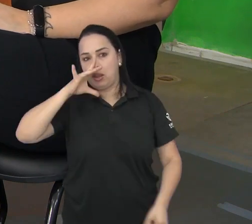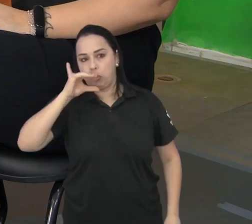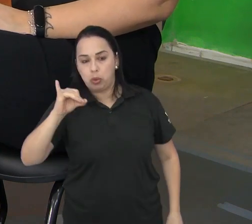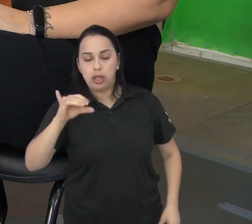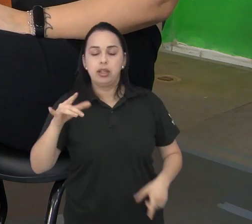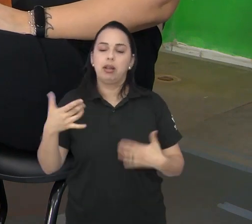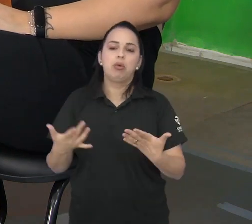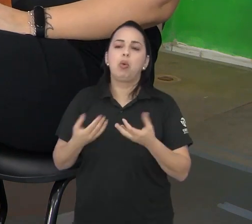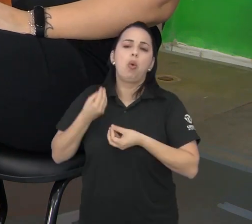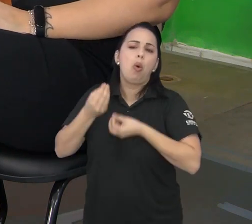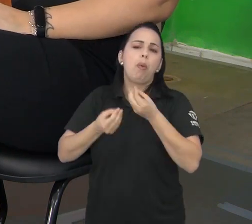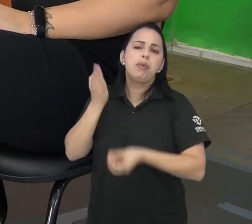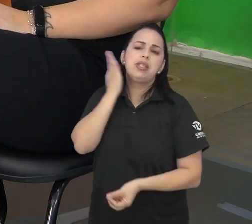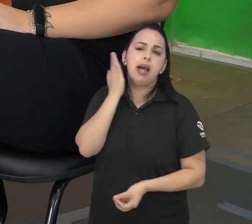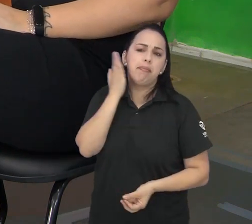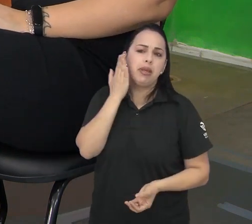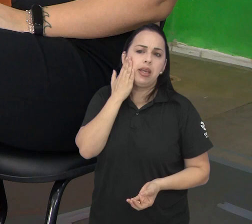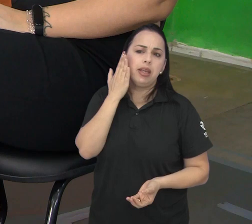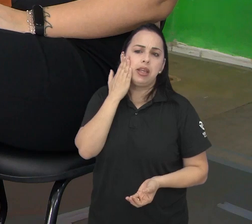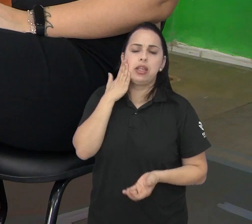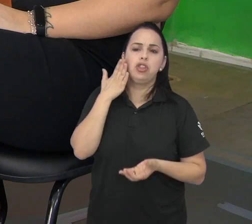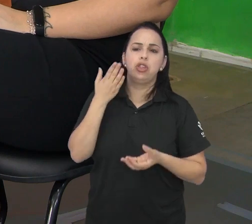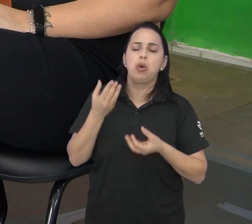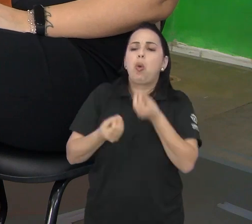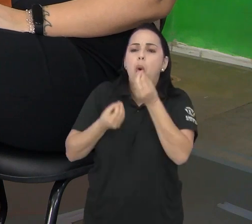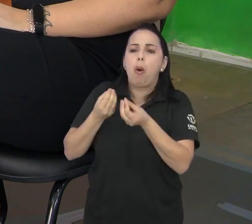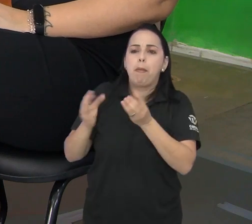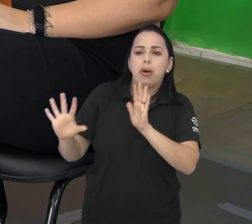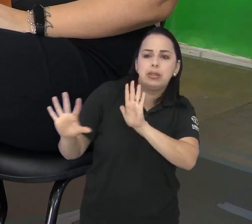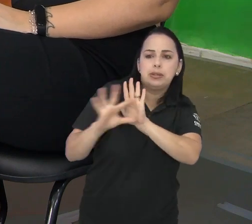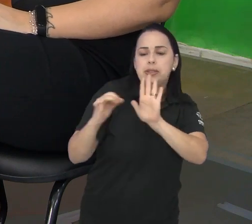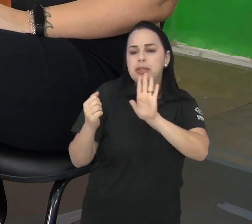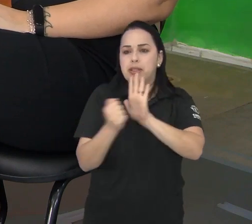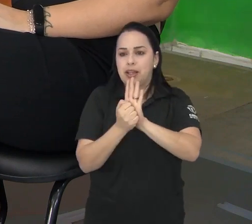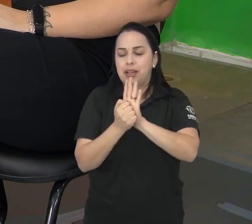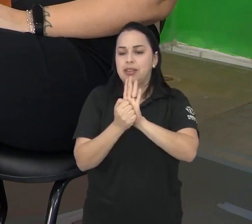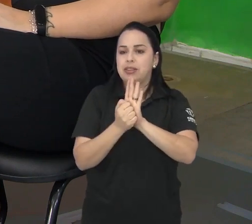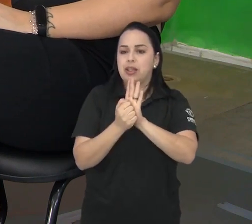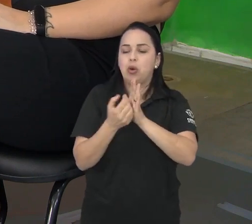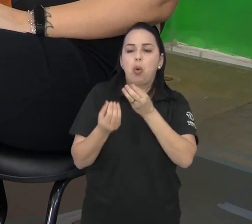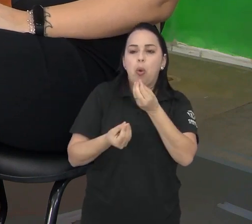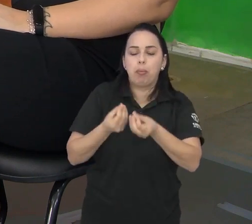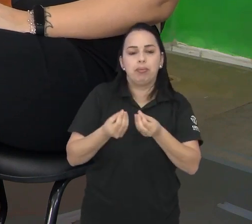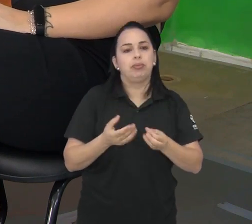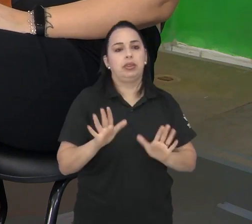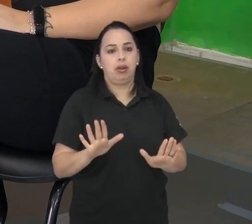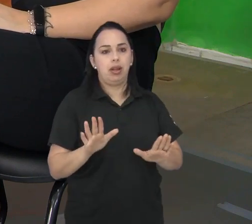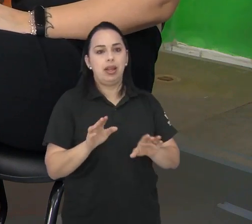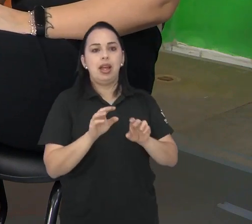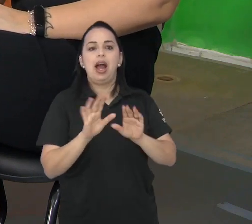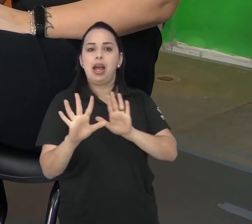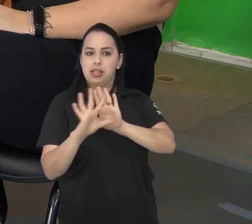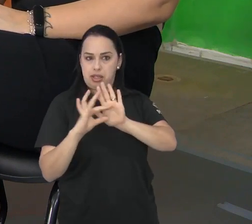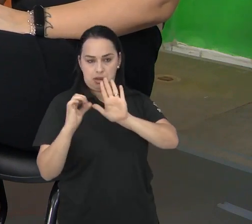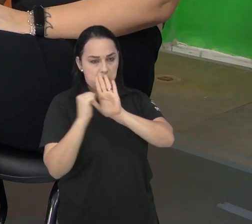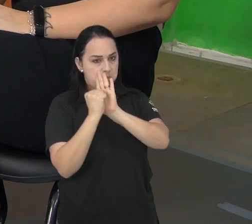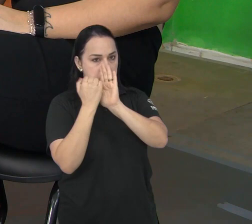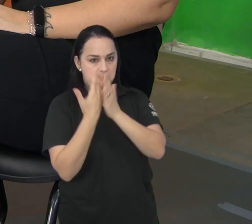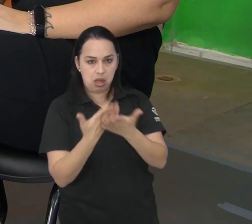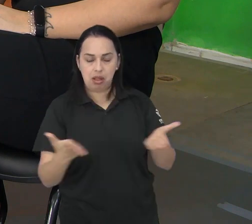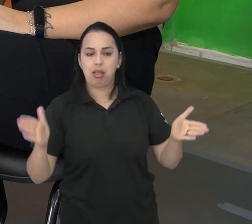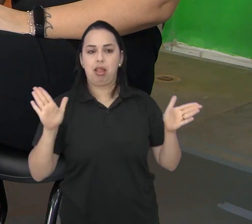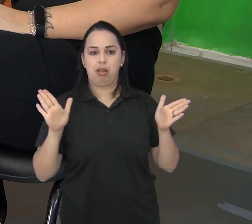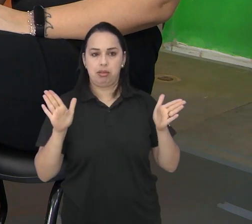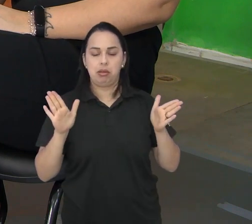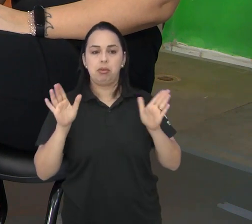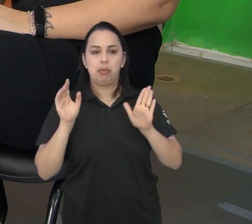que o pessoal faz para ficar sabendo, já que hoje ainda tem essa possibilidade de participar pelo Conservatório de Tatuí, Sim, né? ainda as inscrições estão abertas